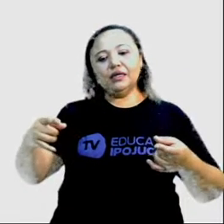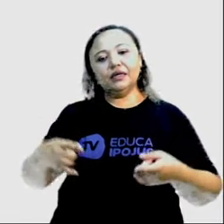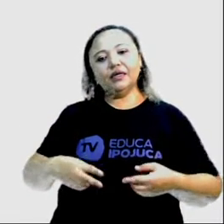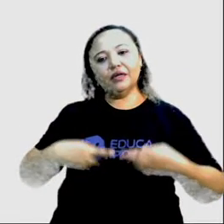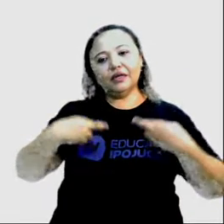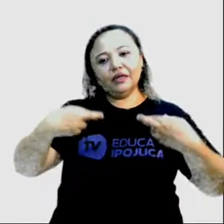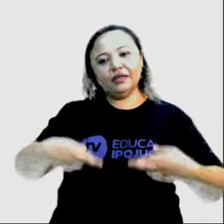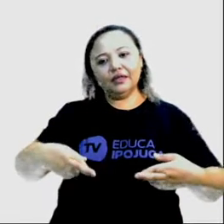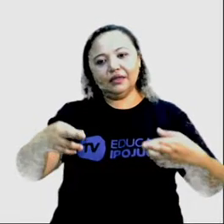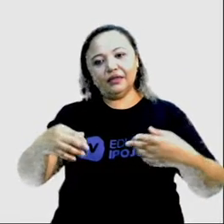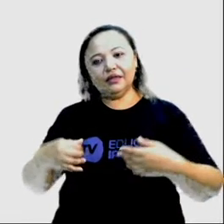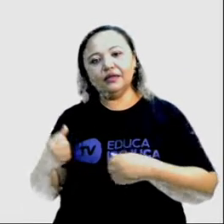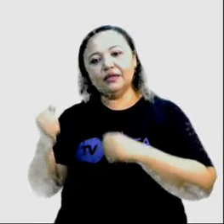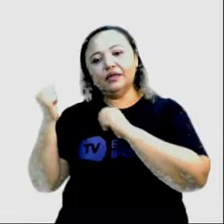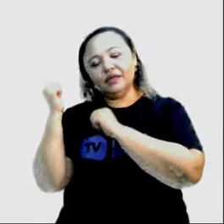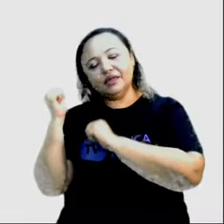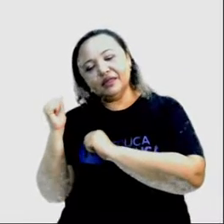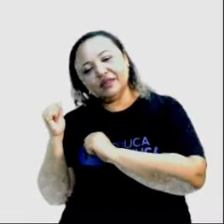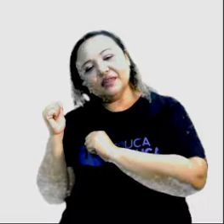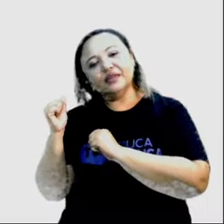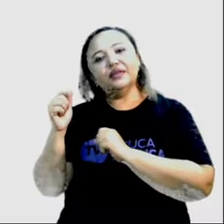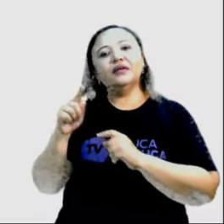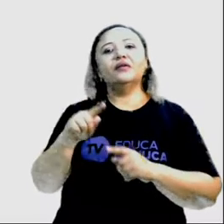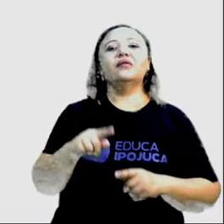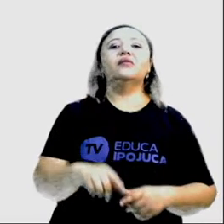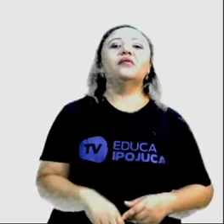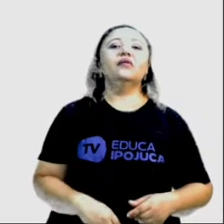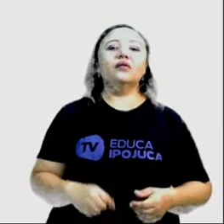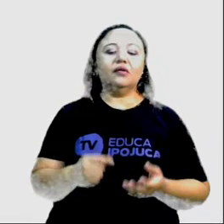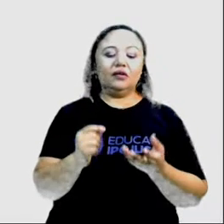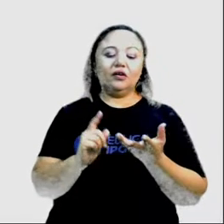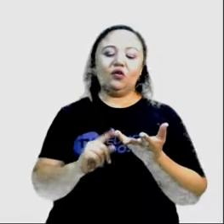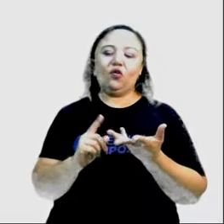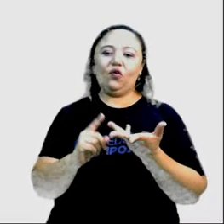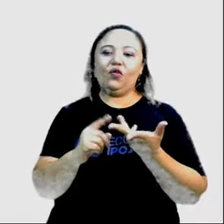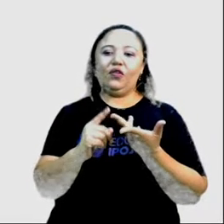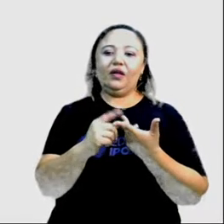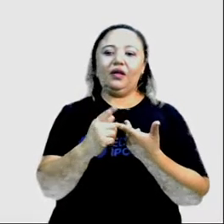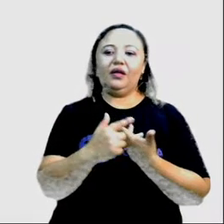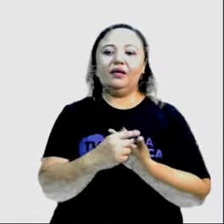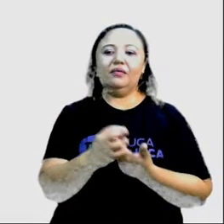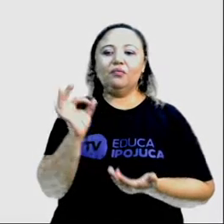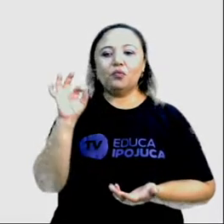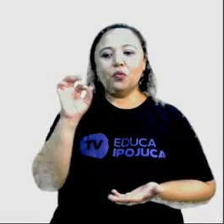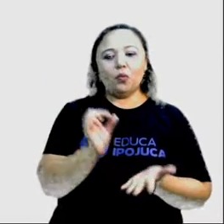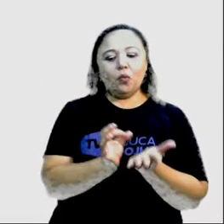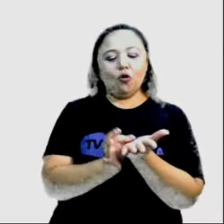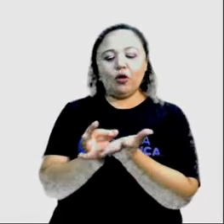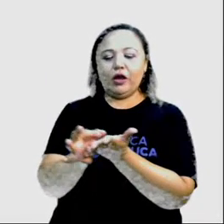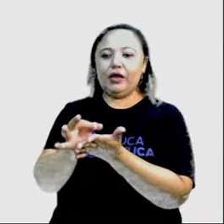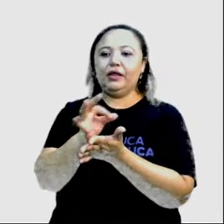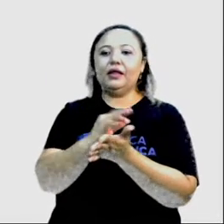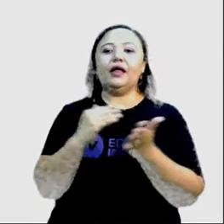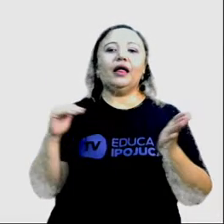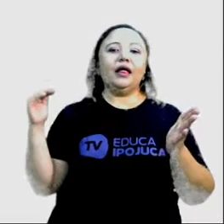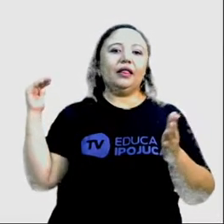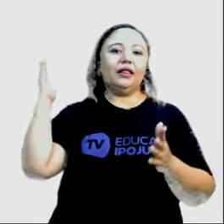rede estampada e conta moedas até de